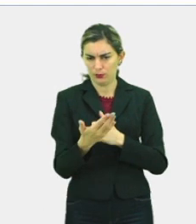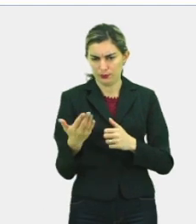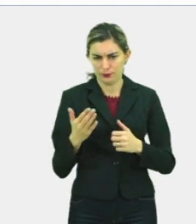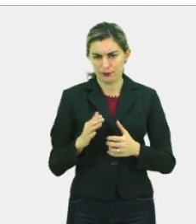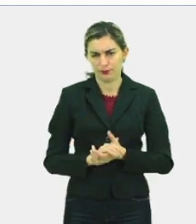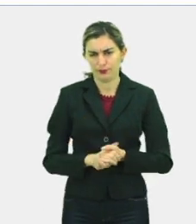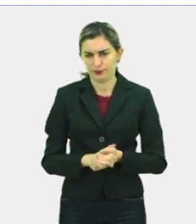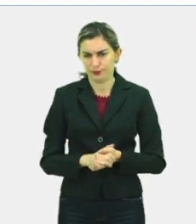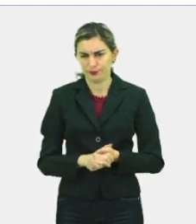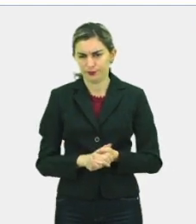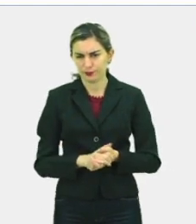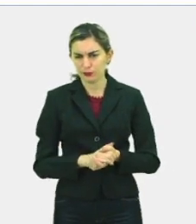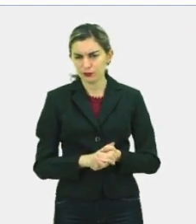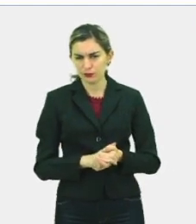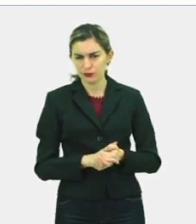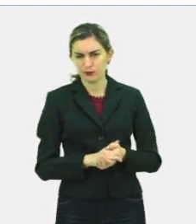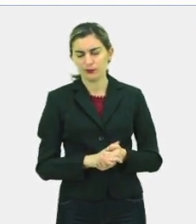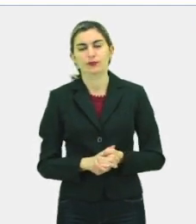na tela para vocês?